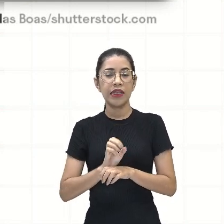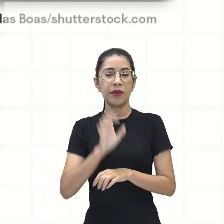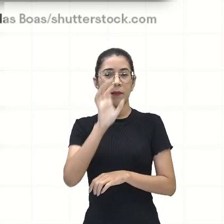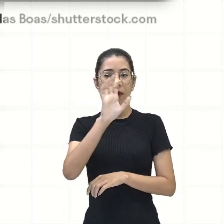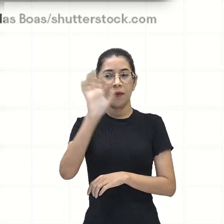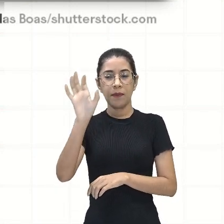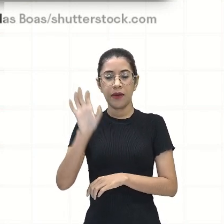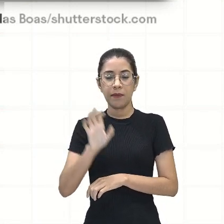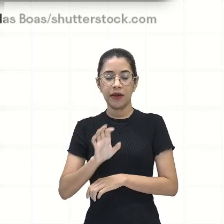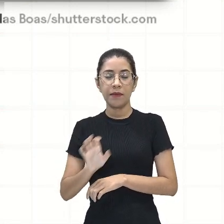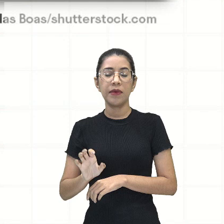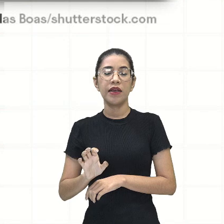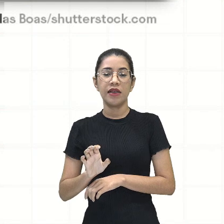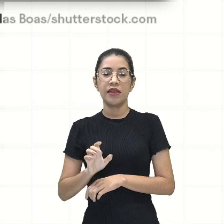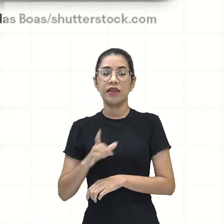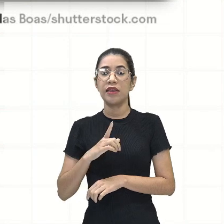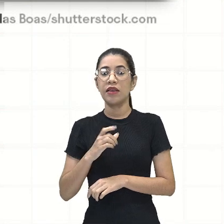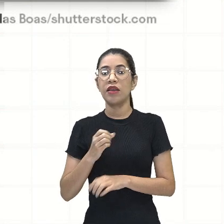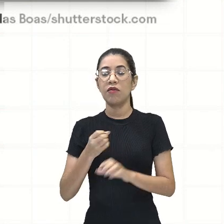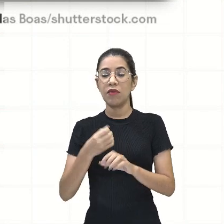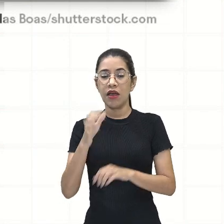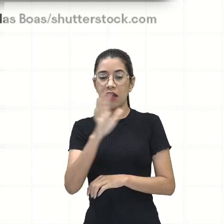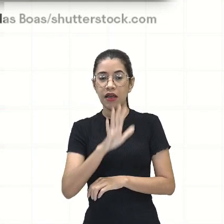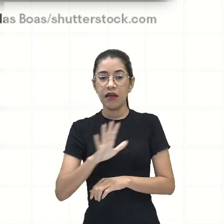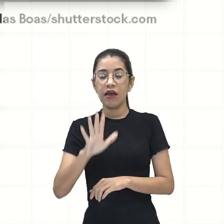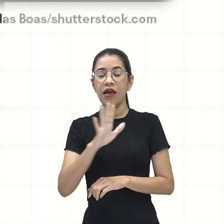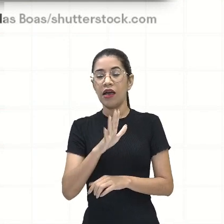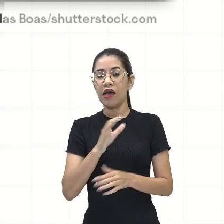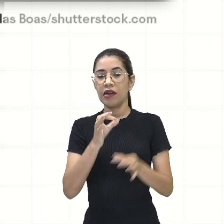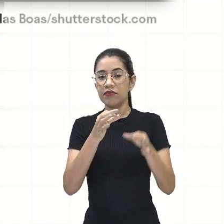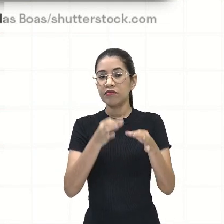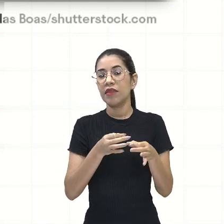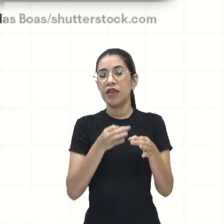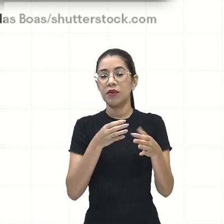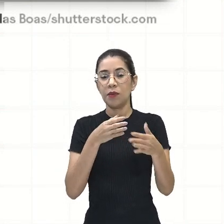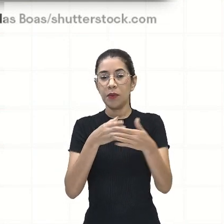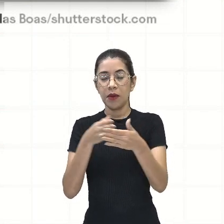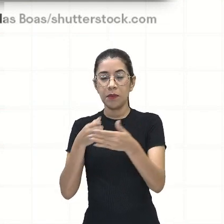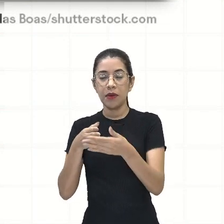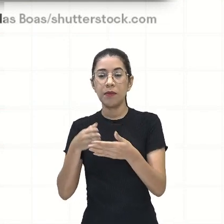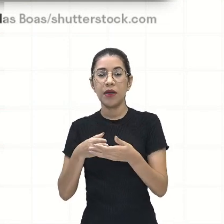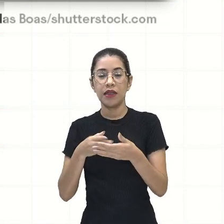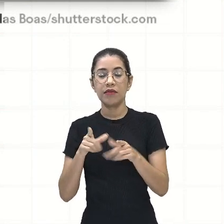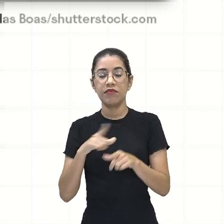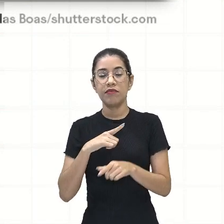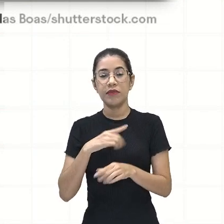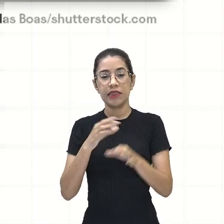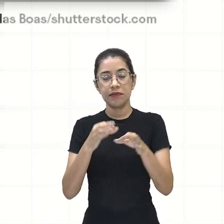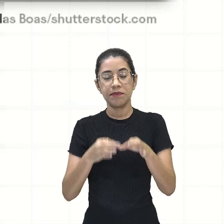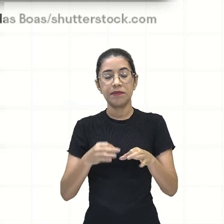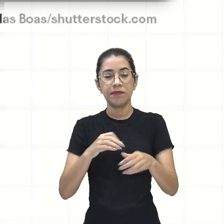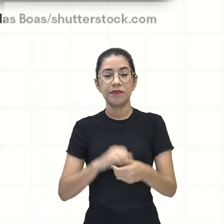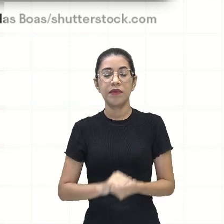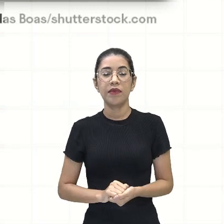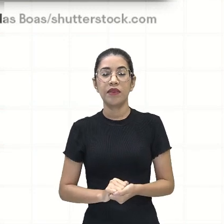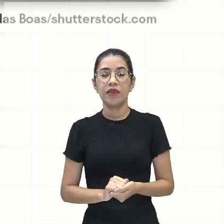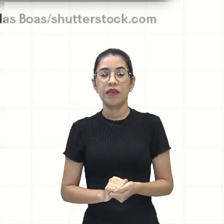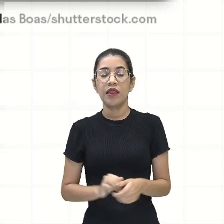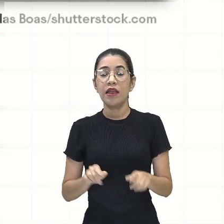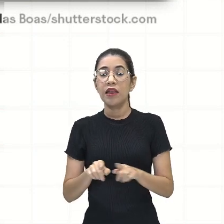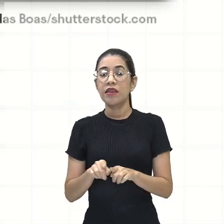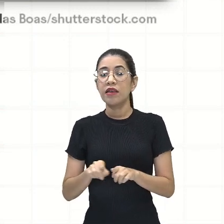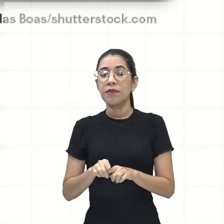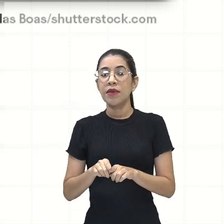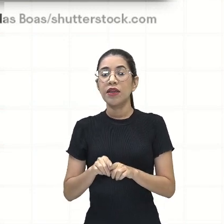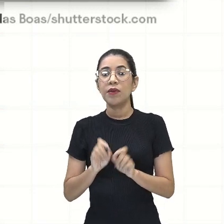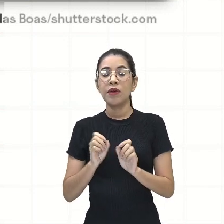regiões com o seu espaço, a sua área ou o seu território delimitado, tá bom? Que compartilham o quê?